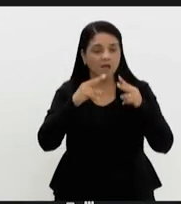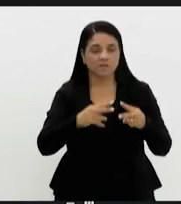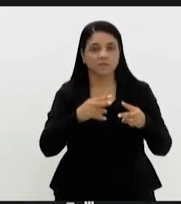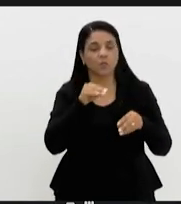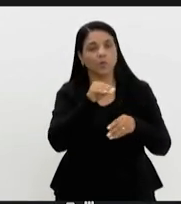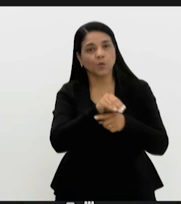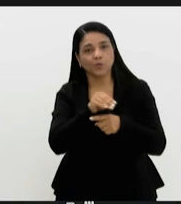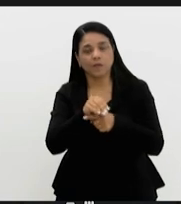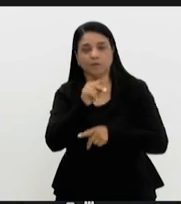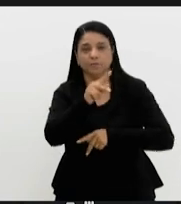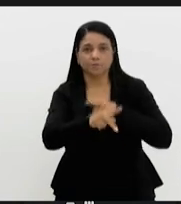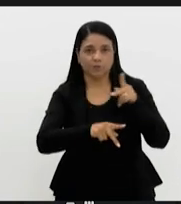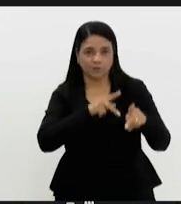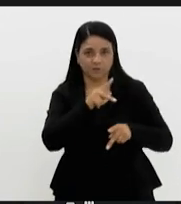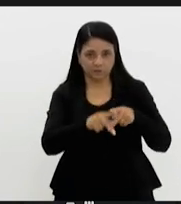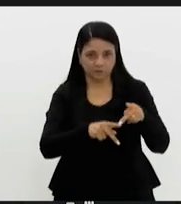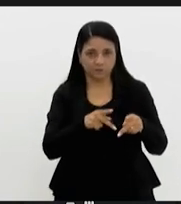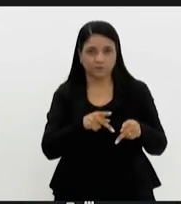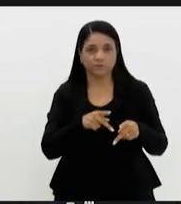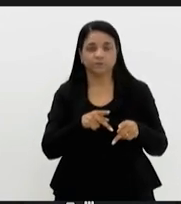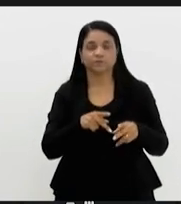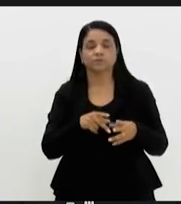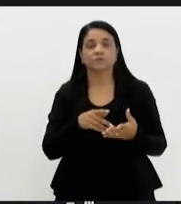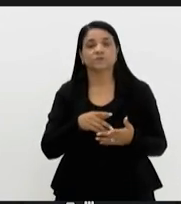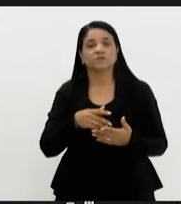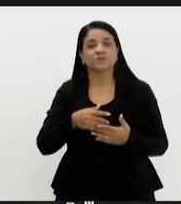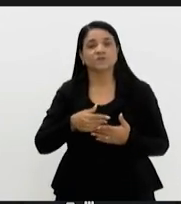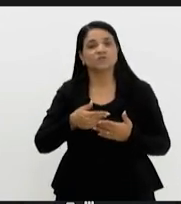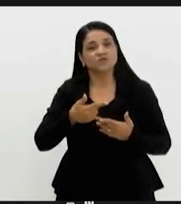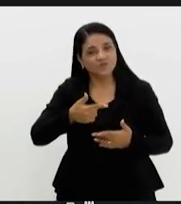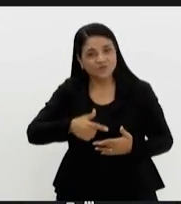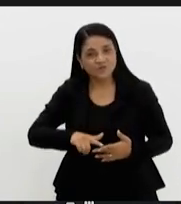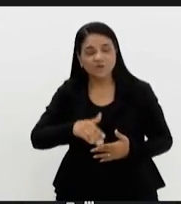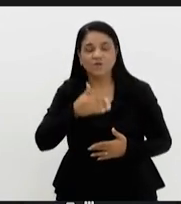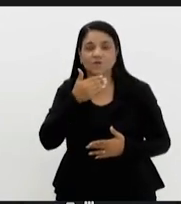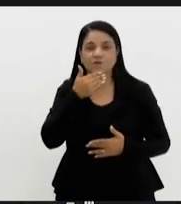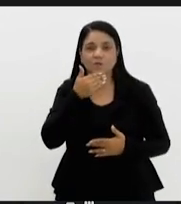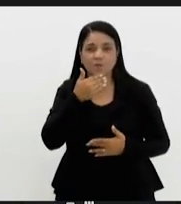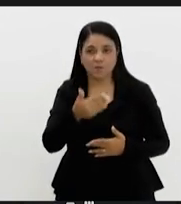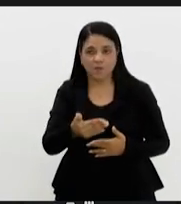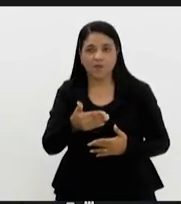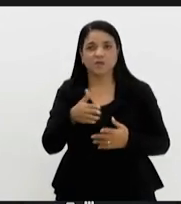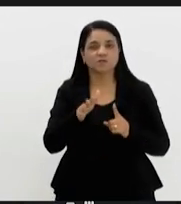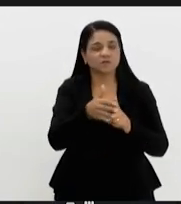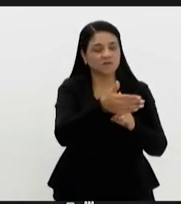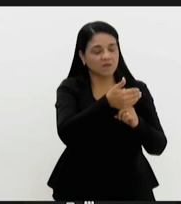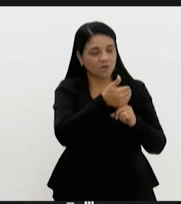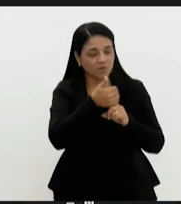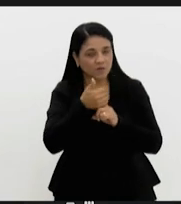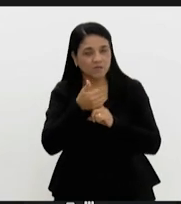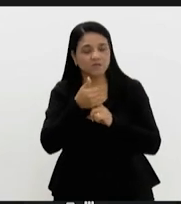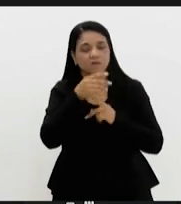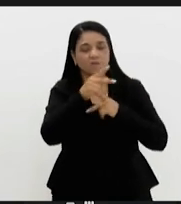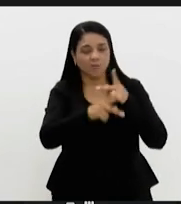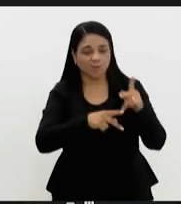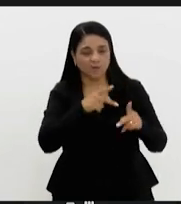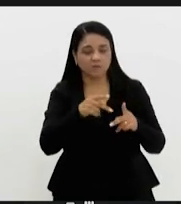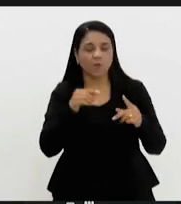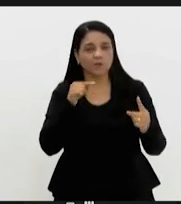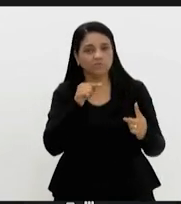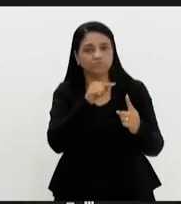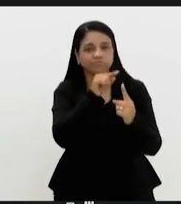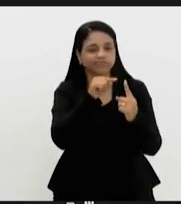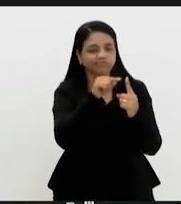com as pessoas. E as emendas, mais uma vez, são todas elas no mérito bem acolhidas para que a gente possa chegar no consenso. É